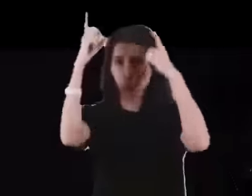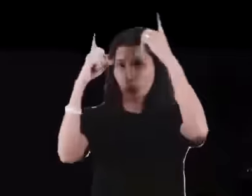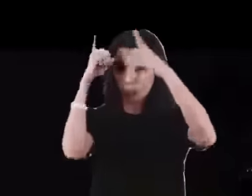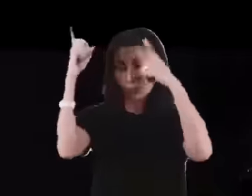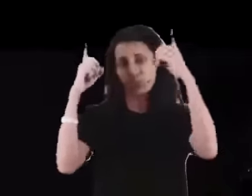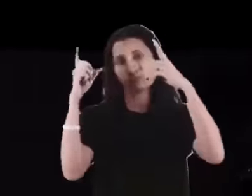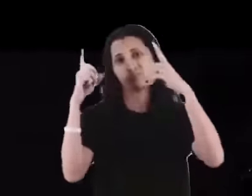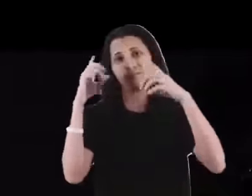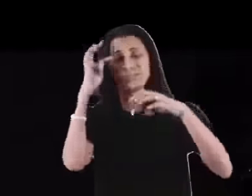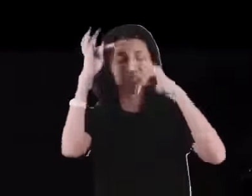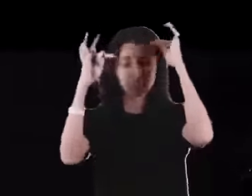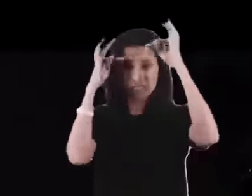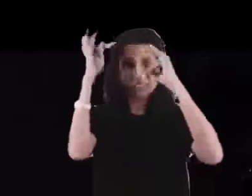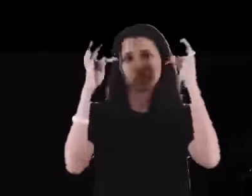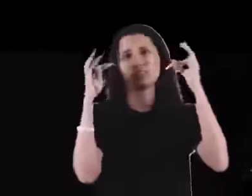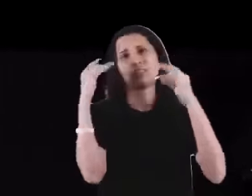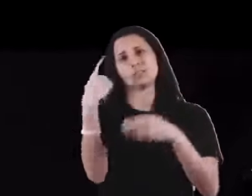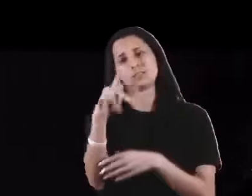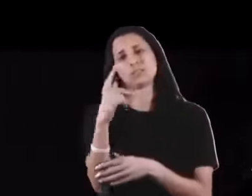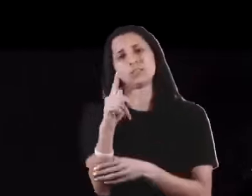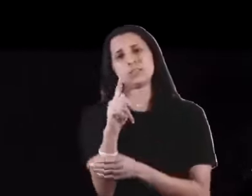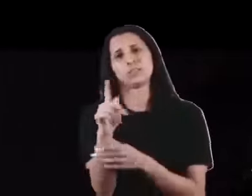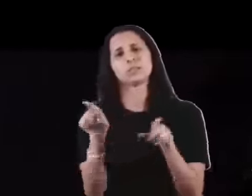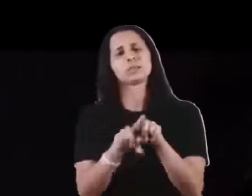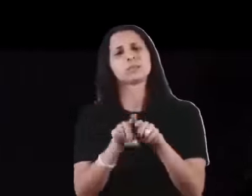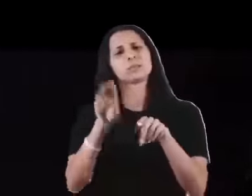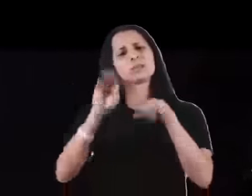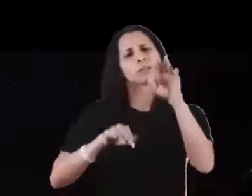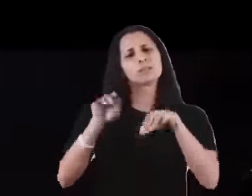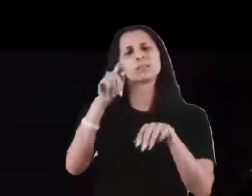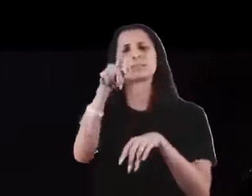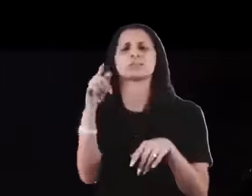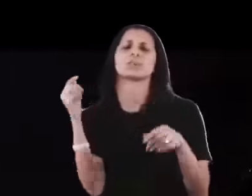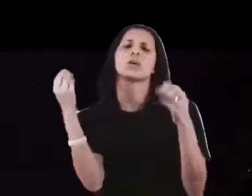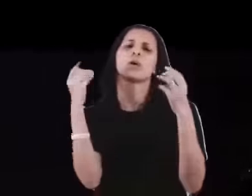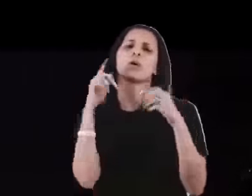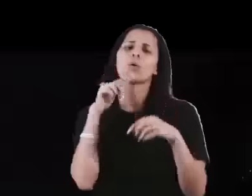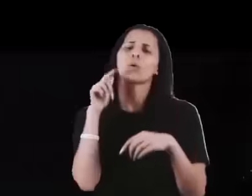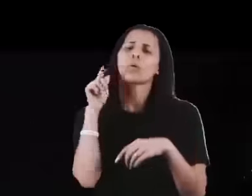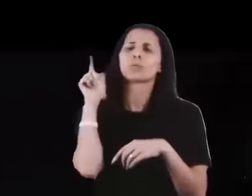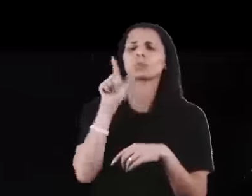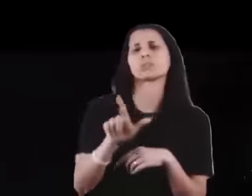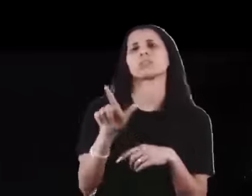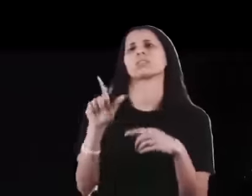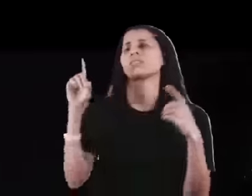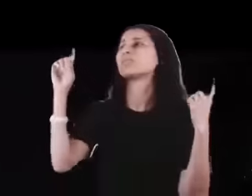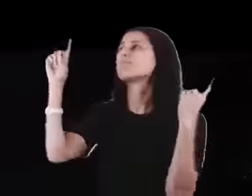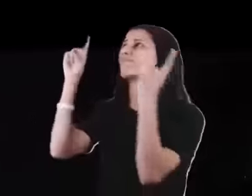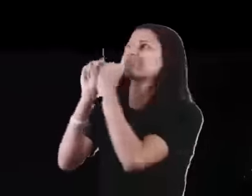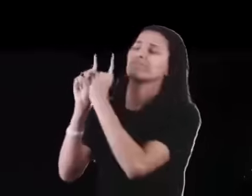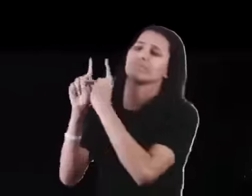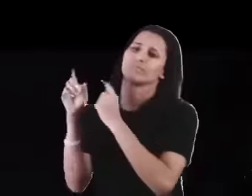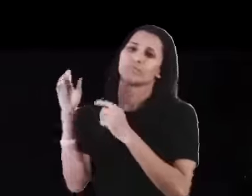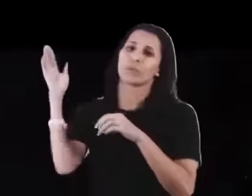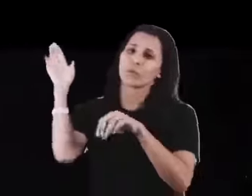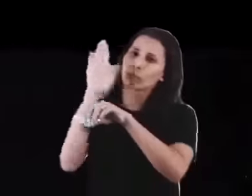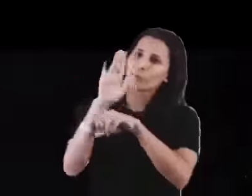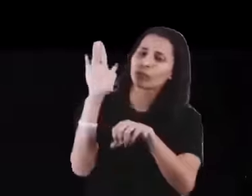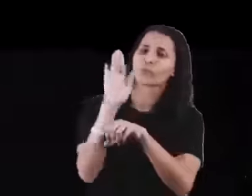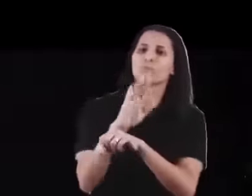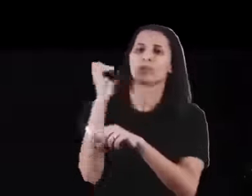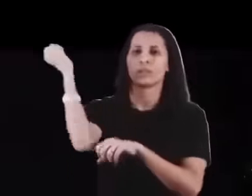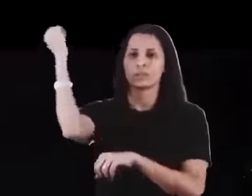habilidade de você talvez você até tinha um acesso por favor EA graça de Deus mas alguém diz assim vamos esconder aqui